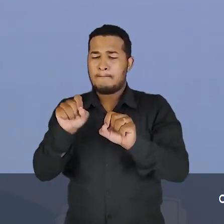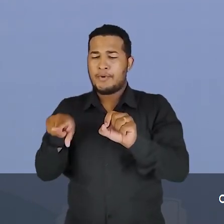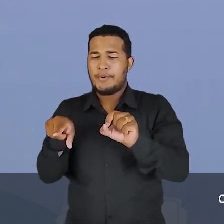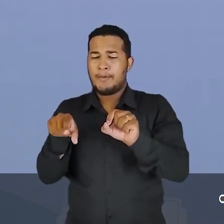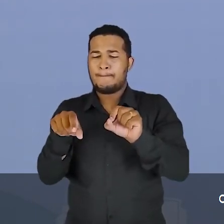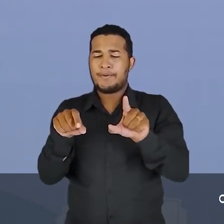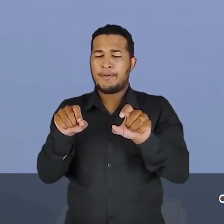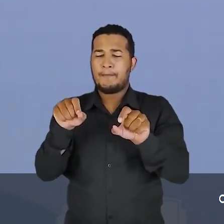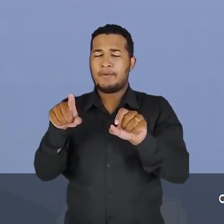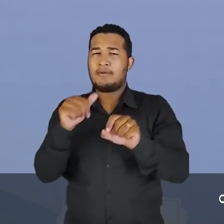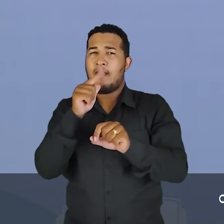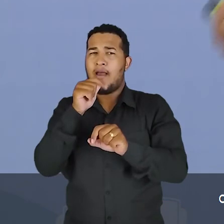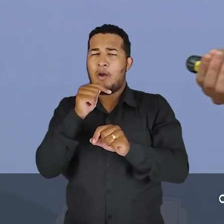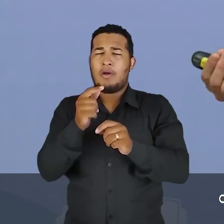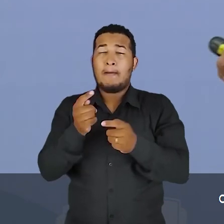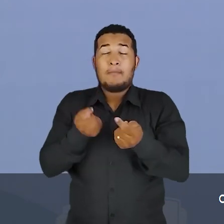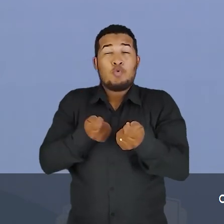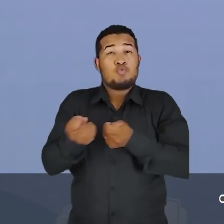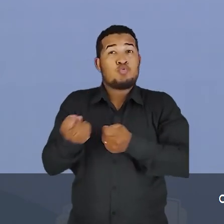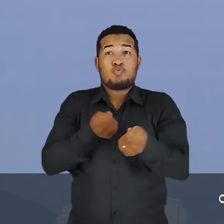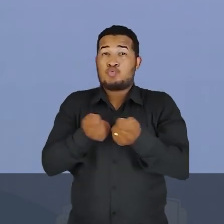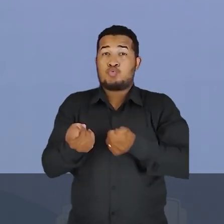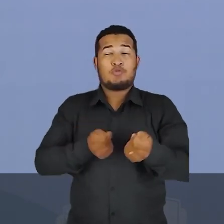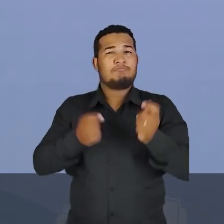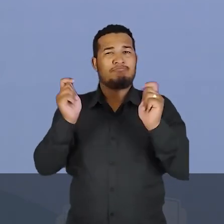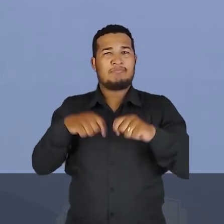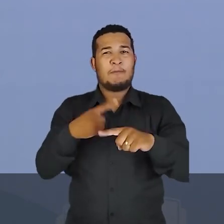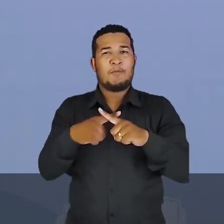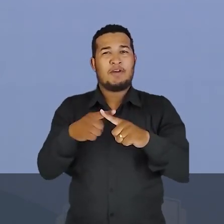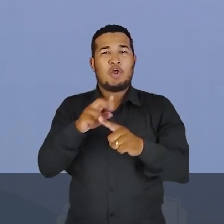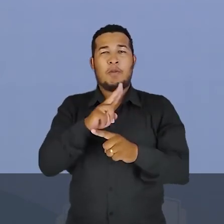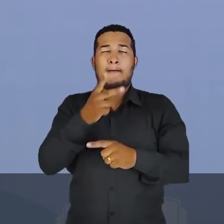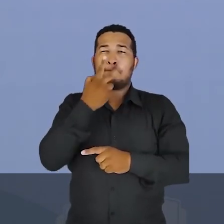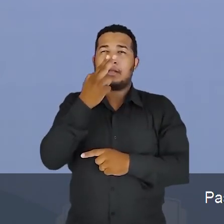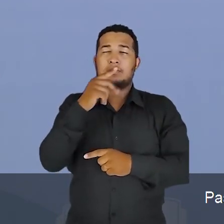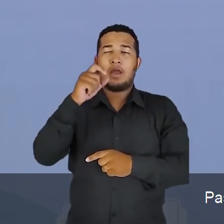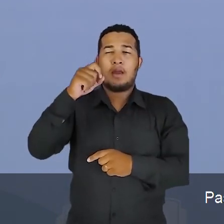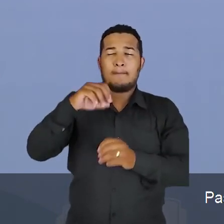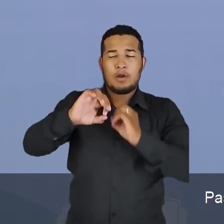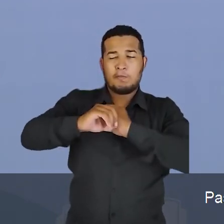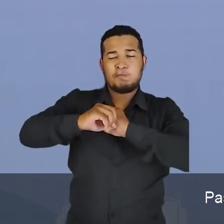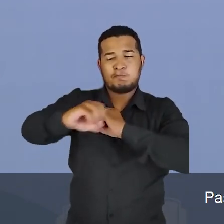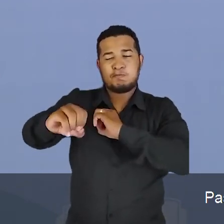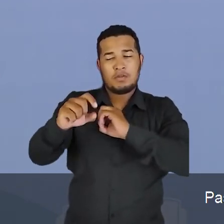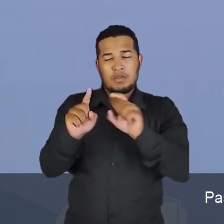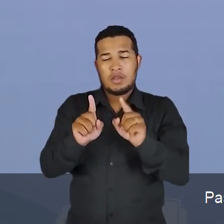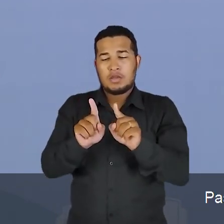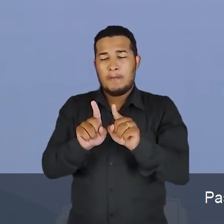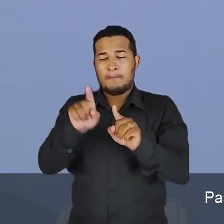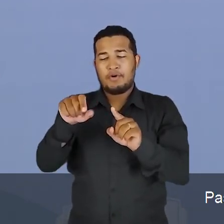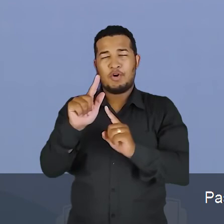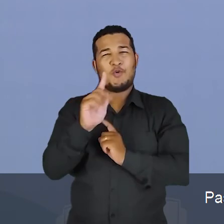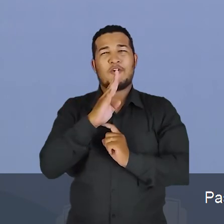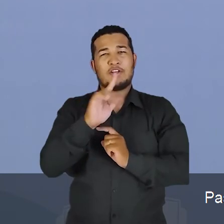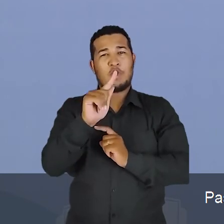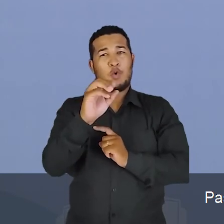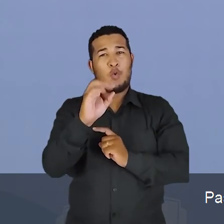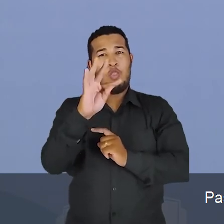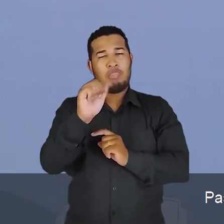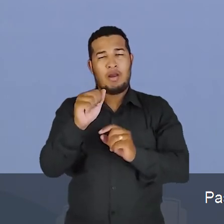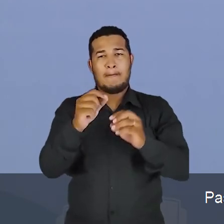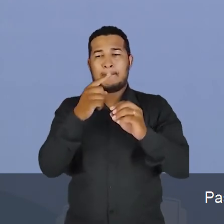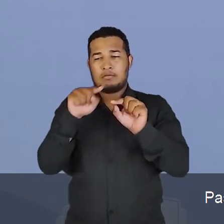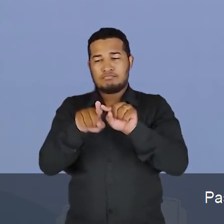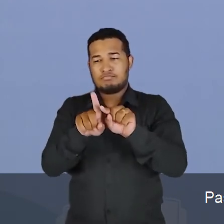irrigação que você economiza muita água, porque o próprio nome já fala, né? Passa um caninho ali e as gotinhas vão caindo na raiz da